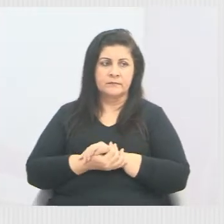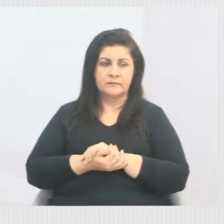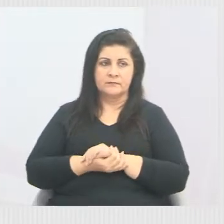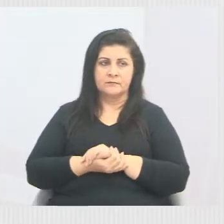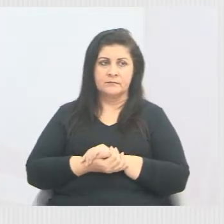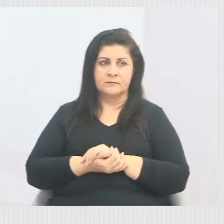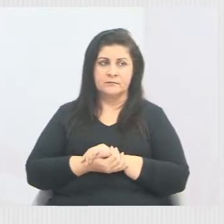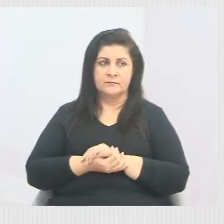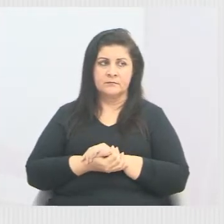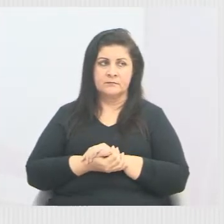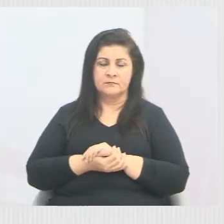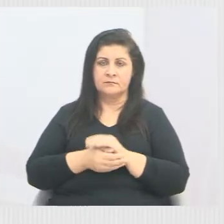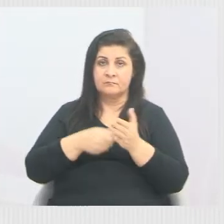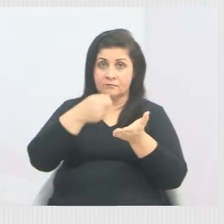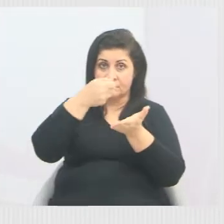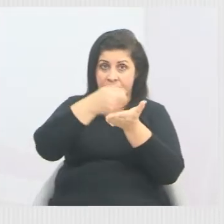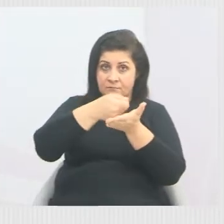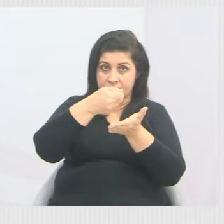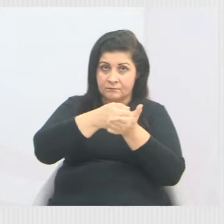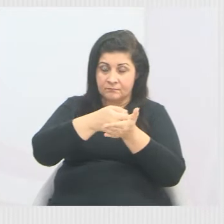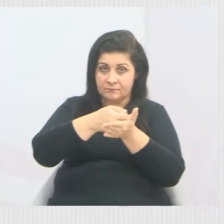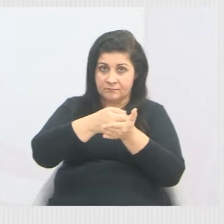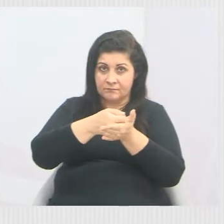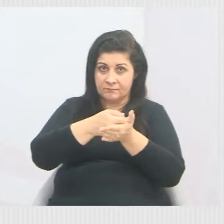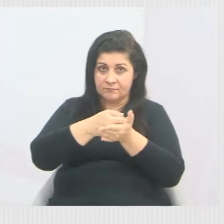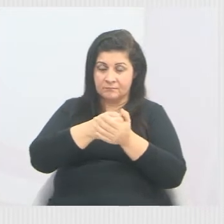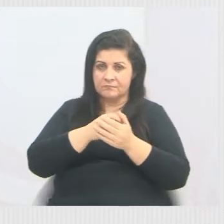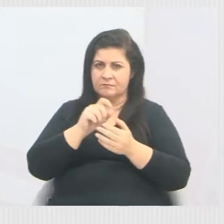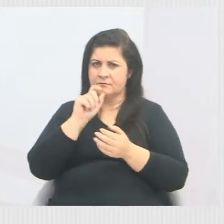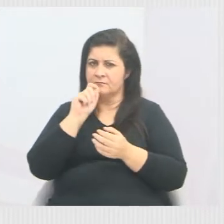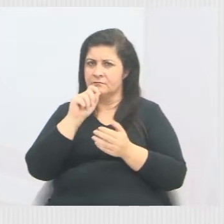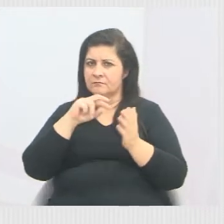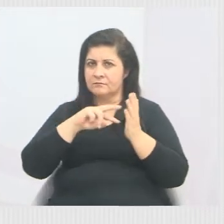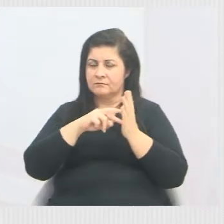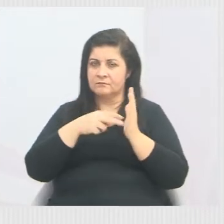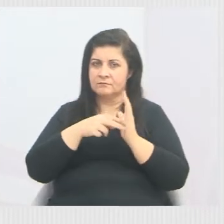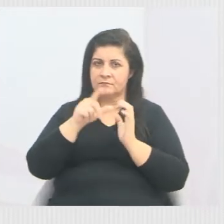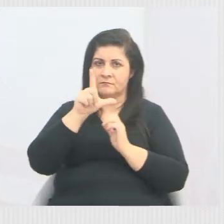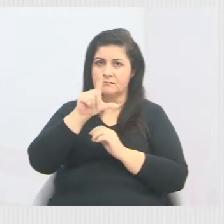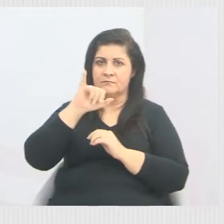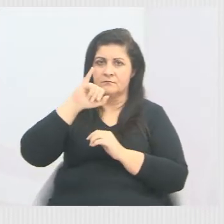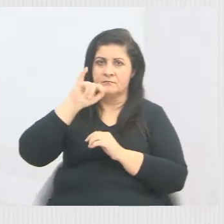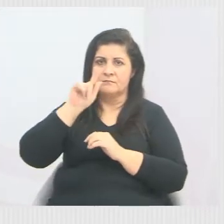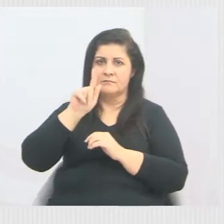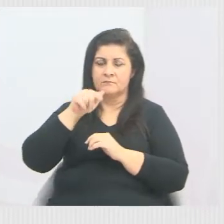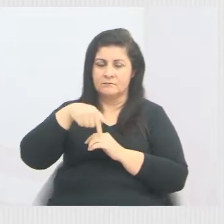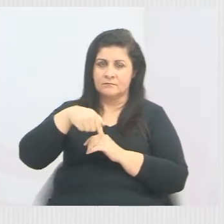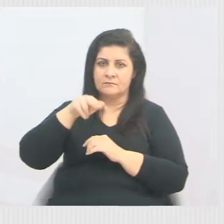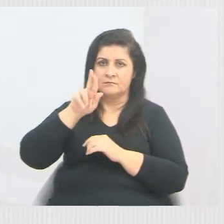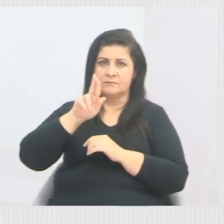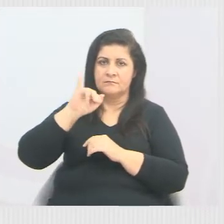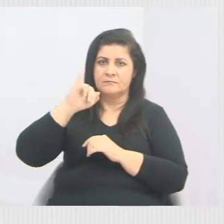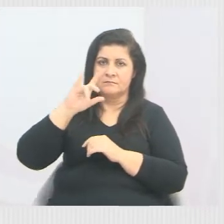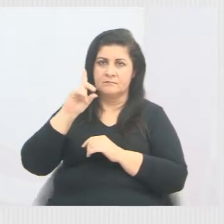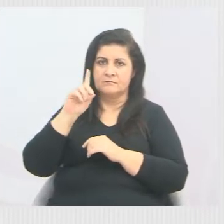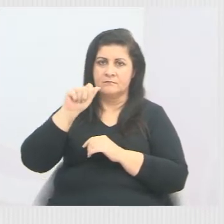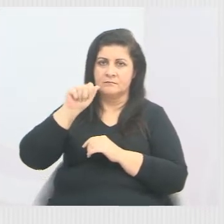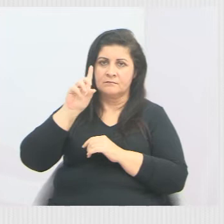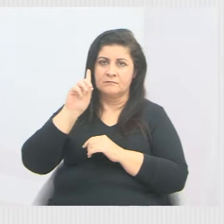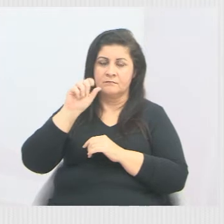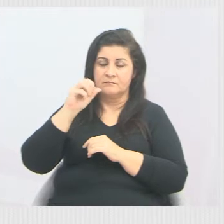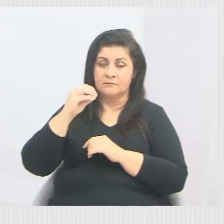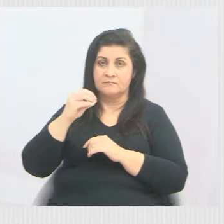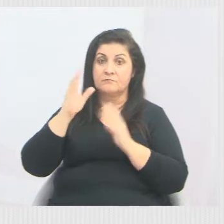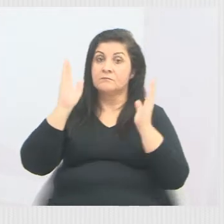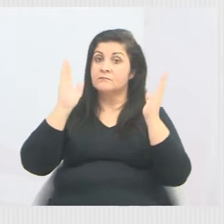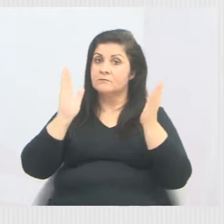essa palavra liquidado, às vezes as pessoas se perguntam o que vem a ser. Liquidado nada mais é do que já foi entregue